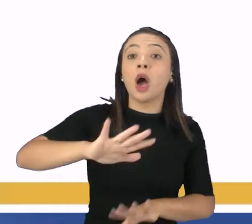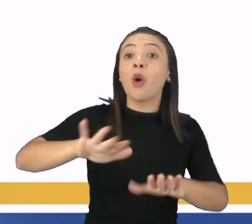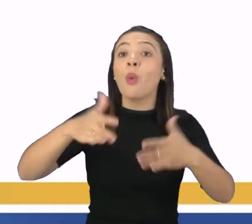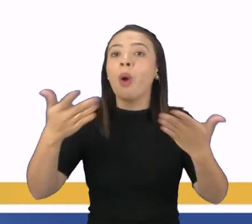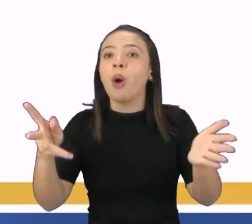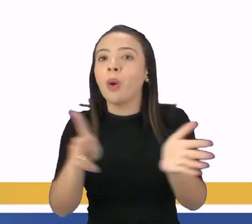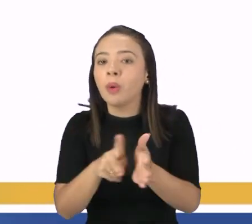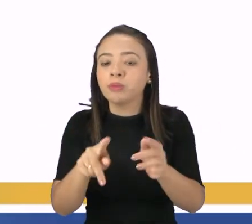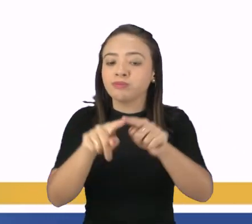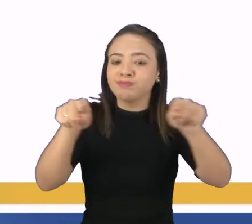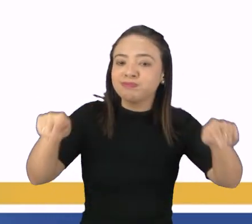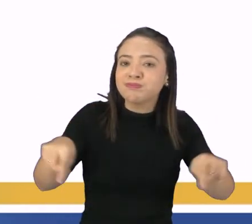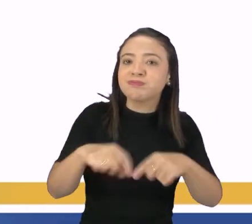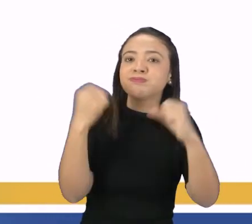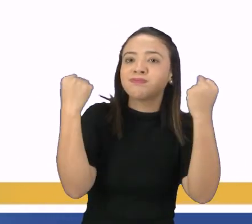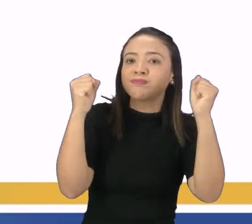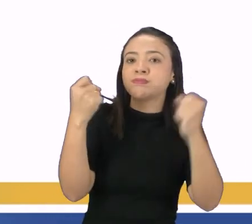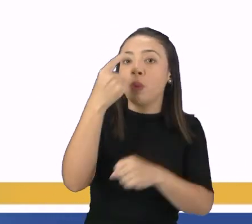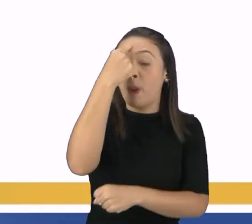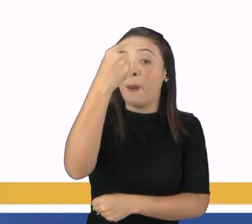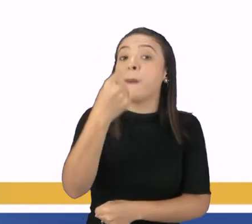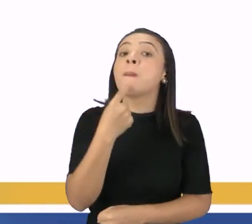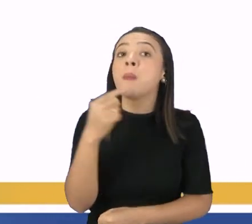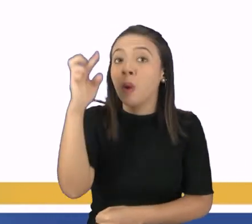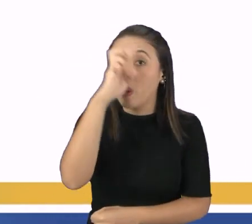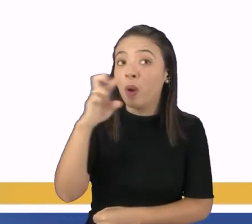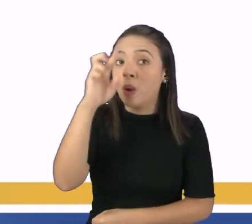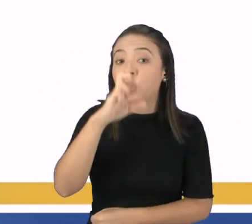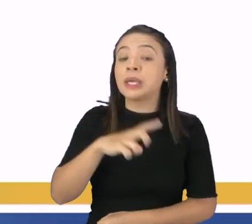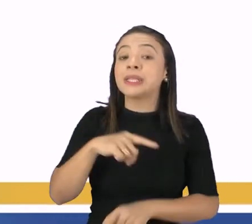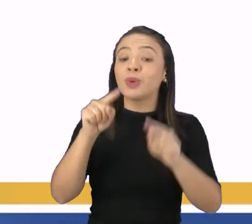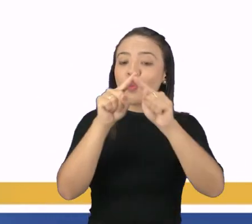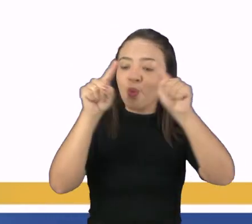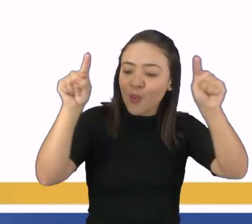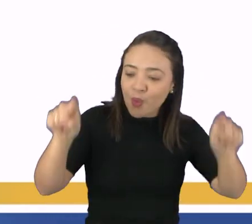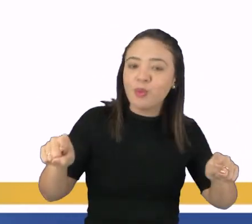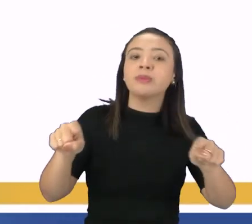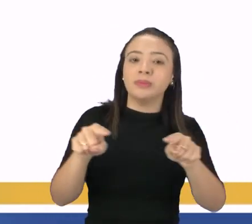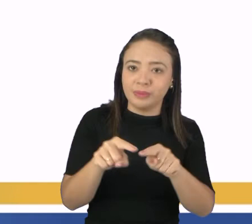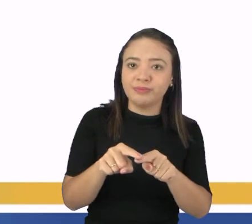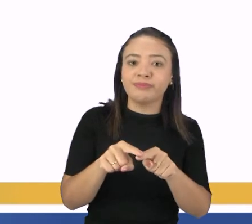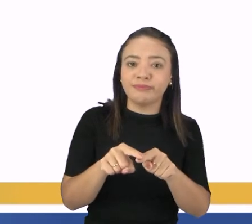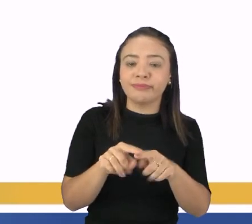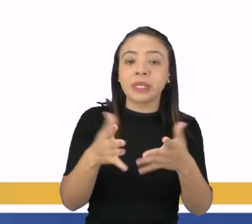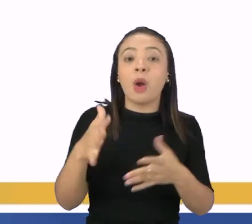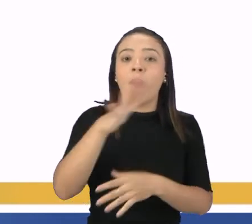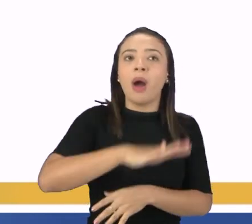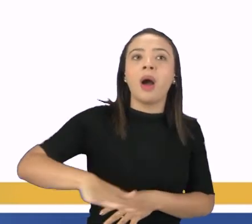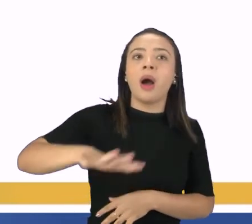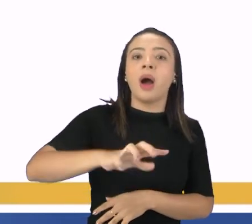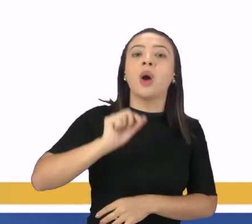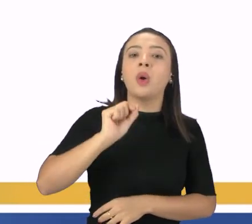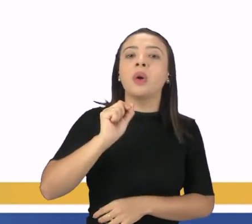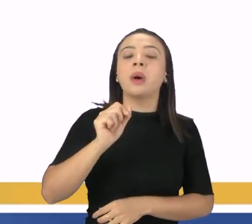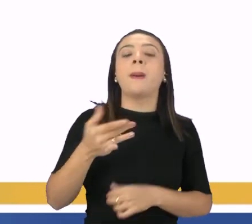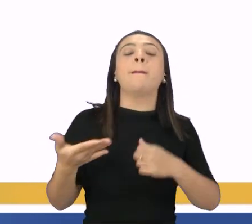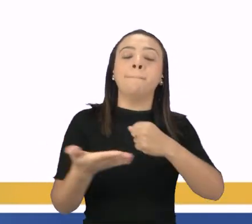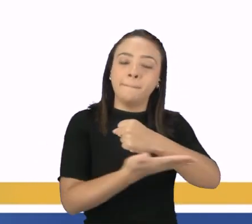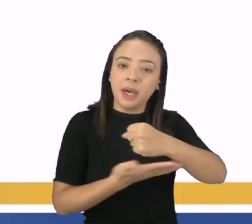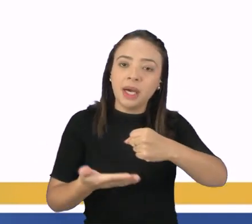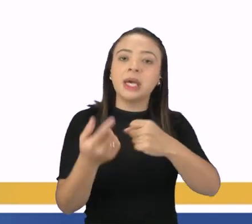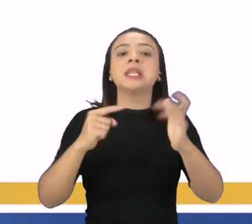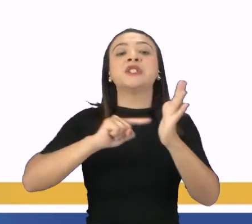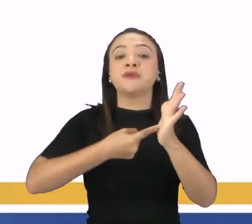quadra. Observe que essa figura aí, ela tem formato de retângulo, né? Então, a área de um retângulo é dada por base vezes